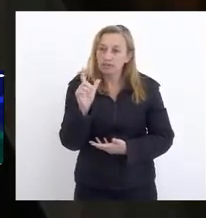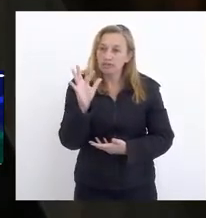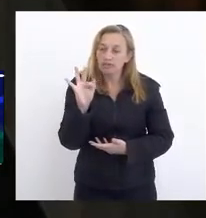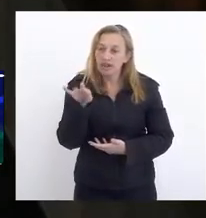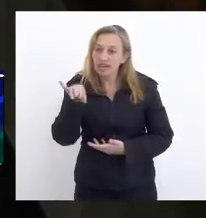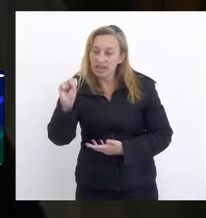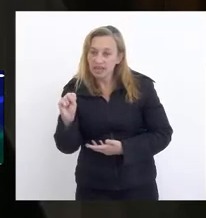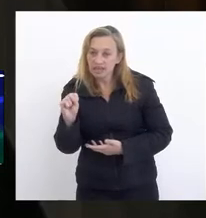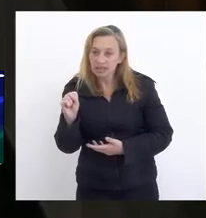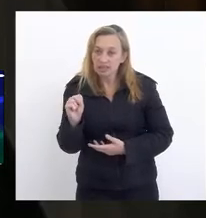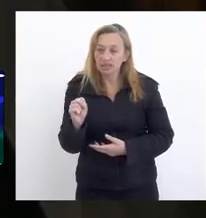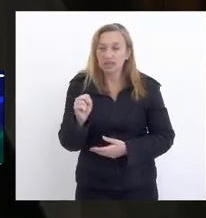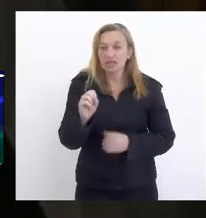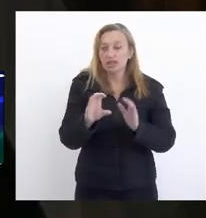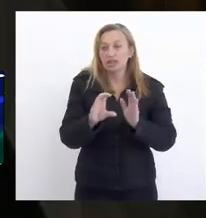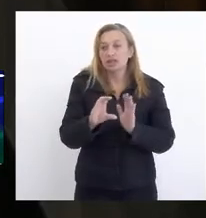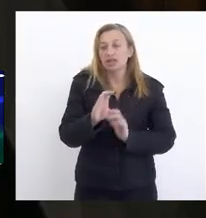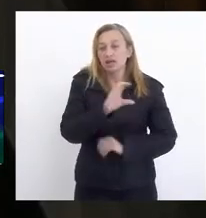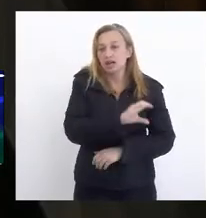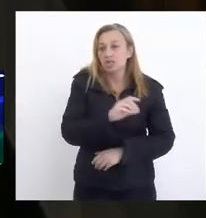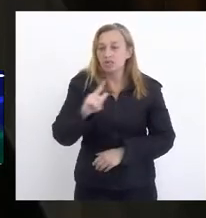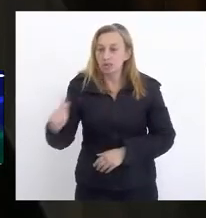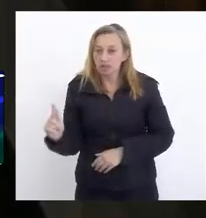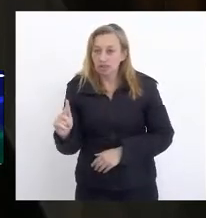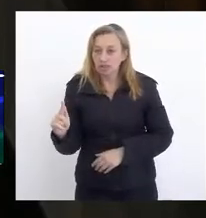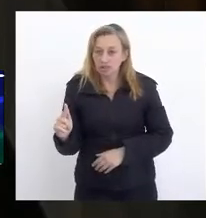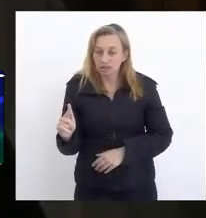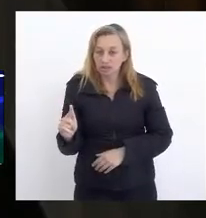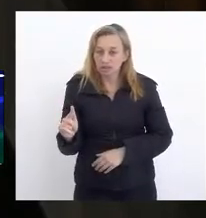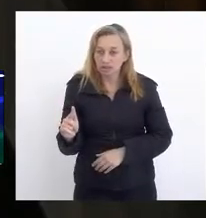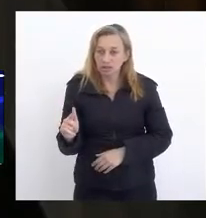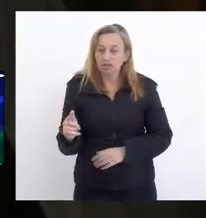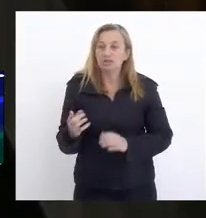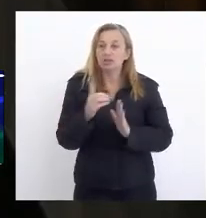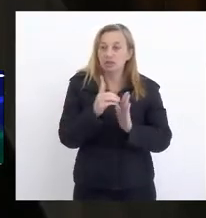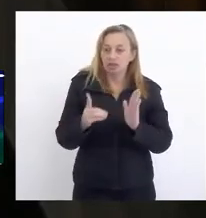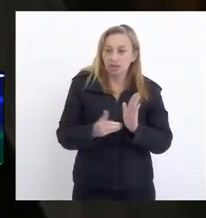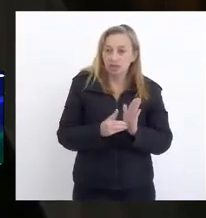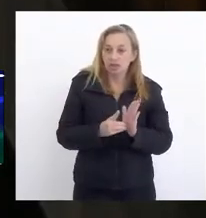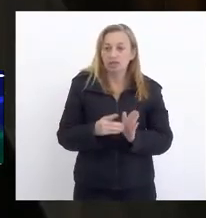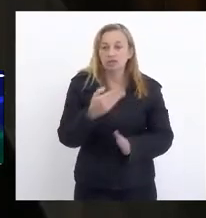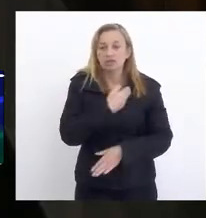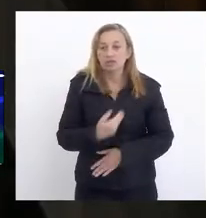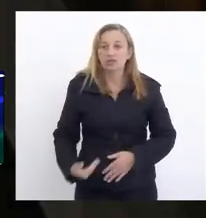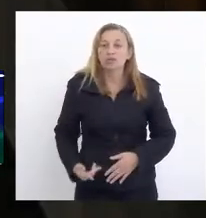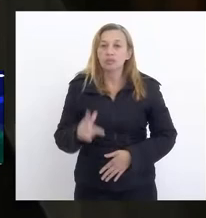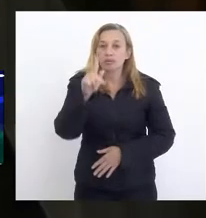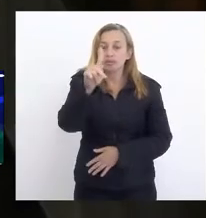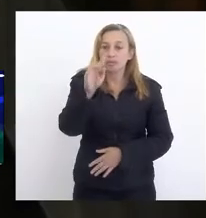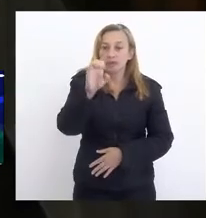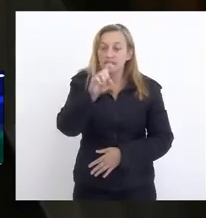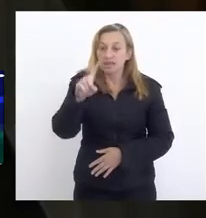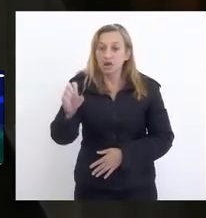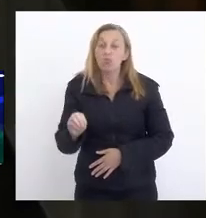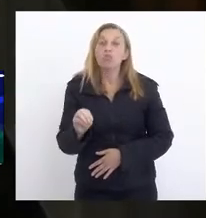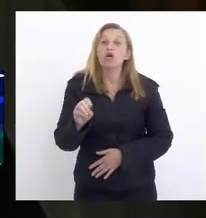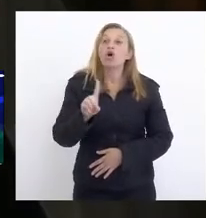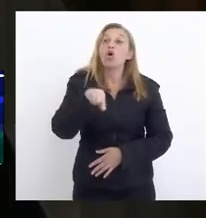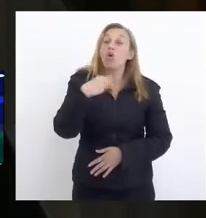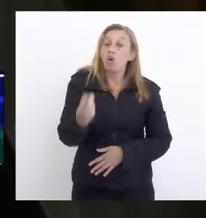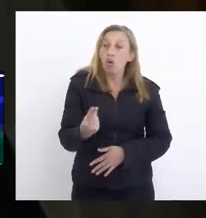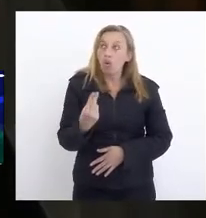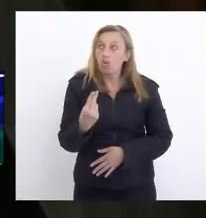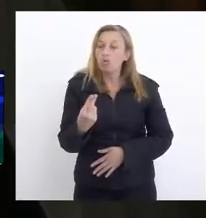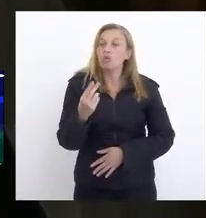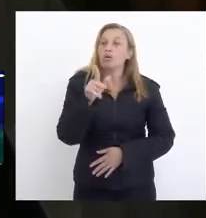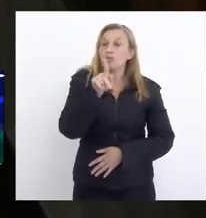Grande, que foi municipalizado por decreto do governador Pezão. Ou até mesmo o Pedro